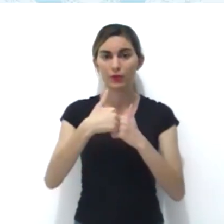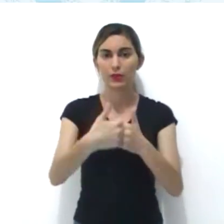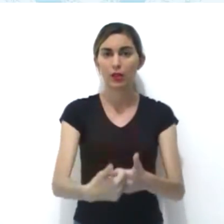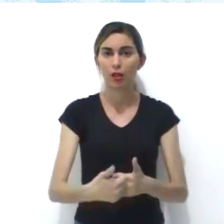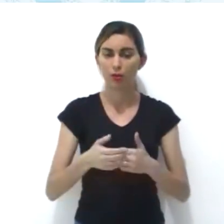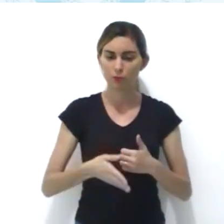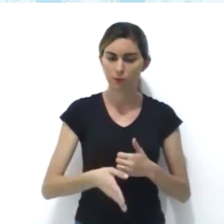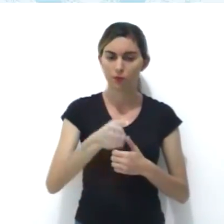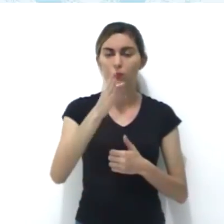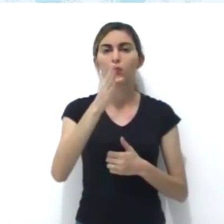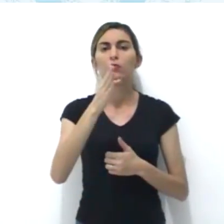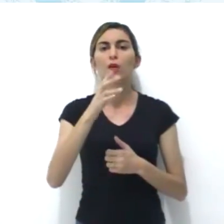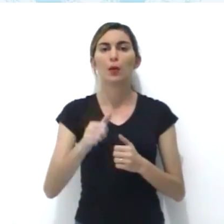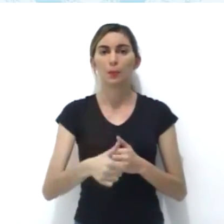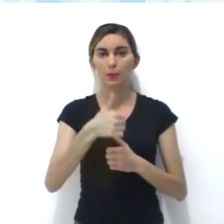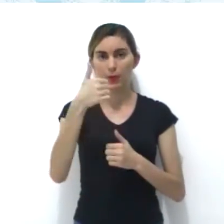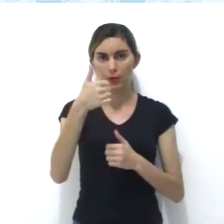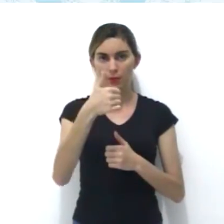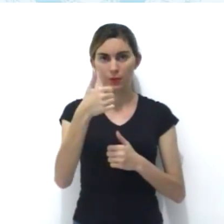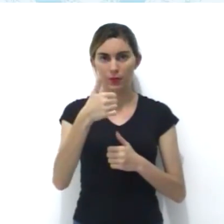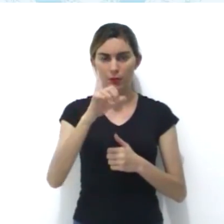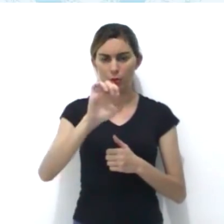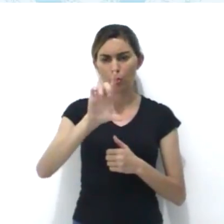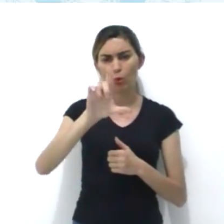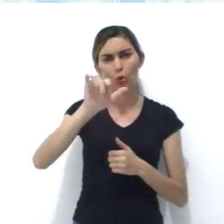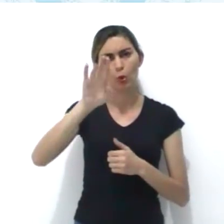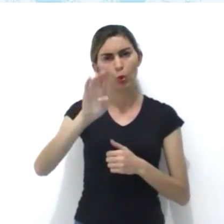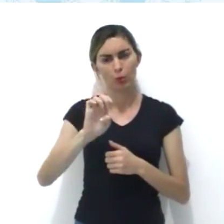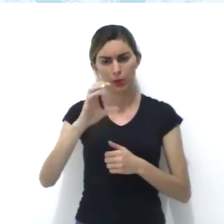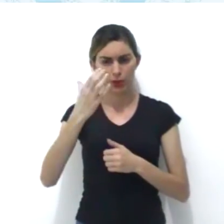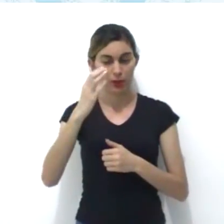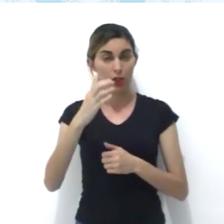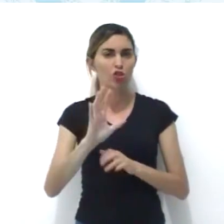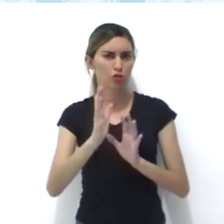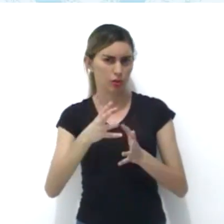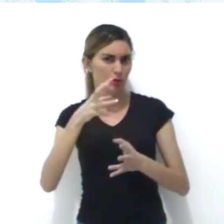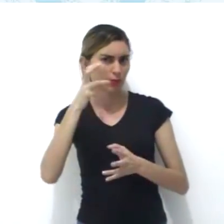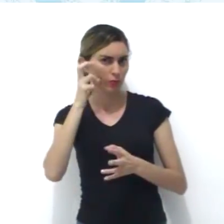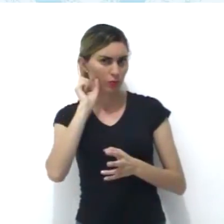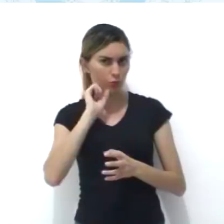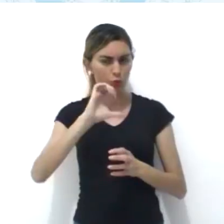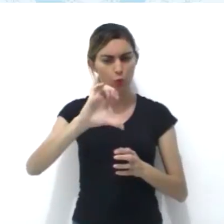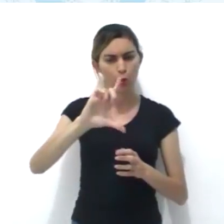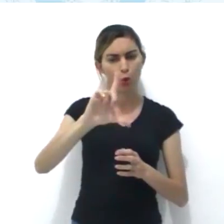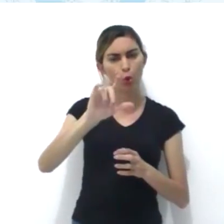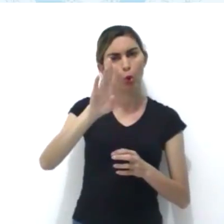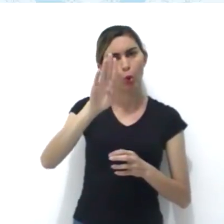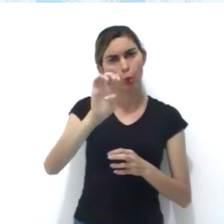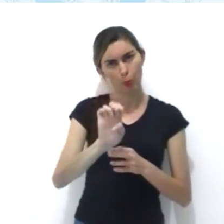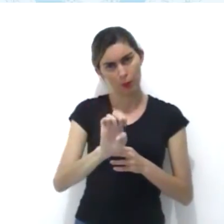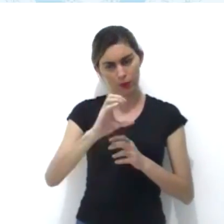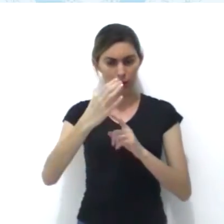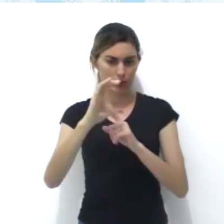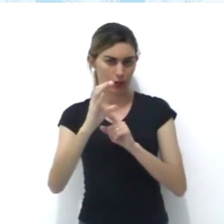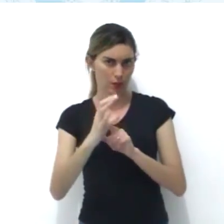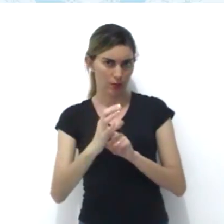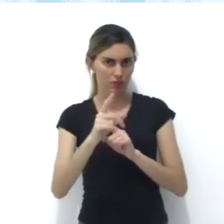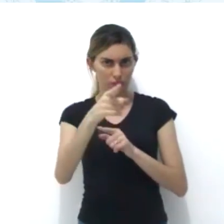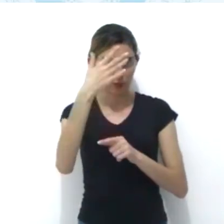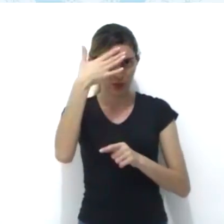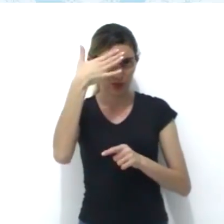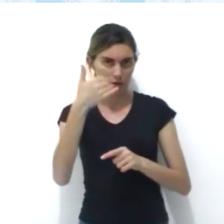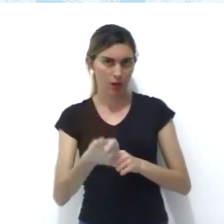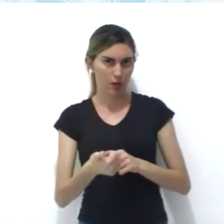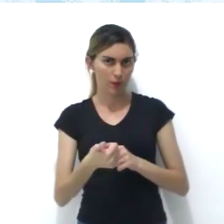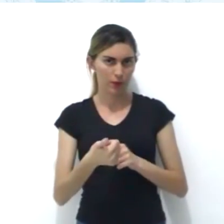caminho seguir. Primeiro caminho, ó, clube de ciências. Você deve ter ouvido falar no clube de ciências, né? Mas